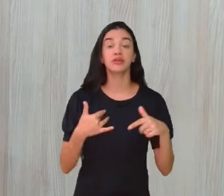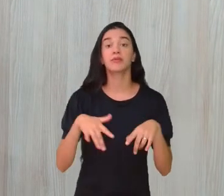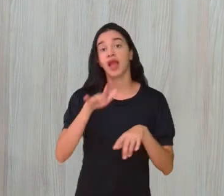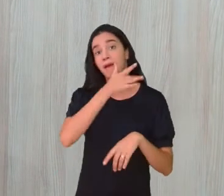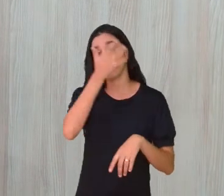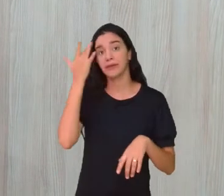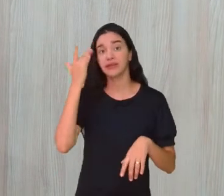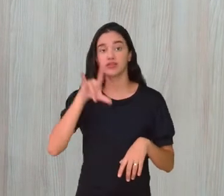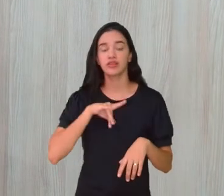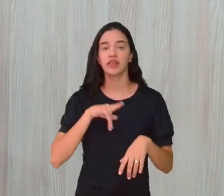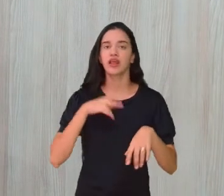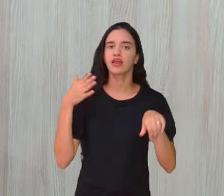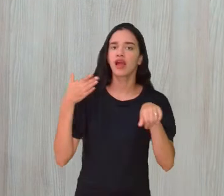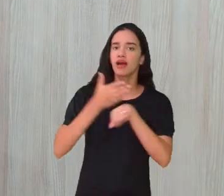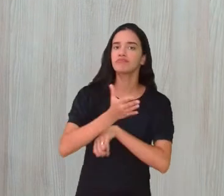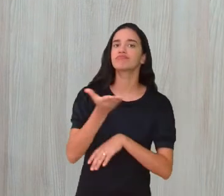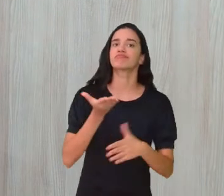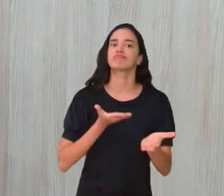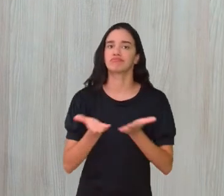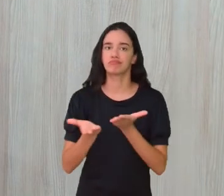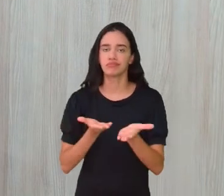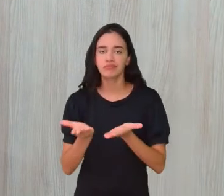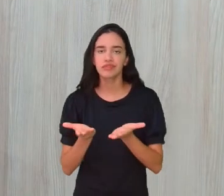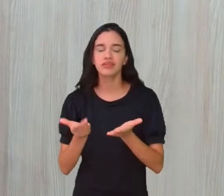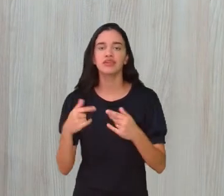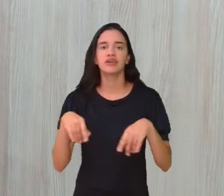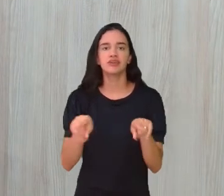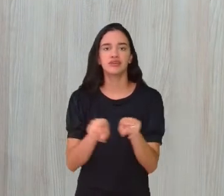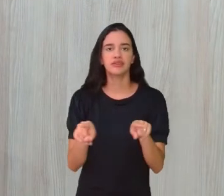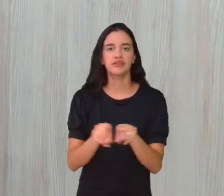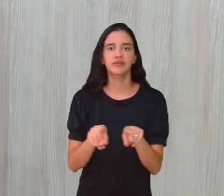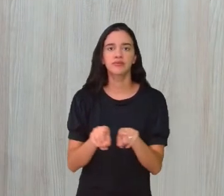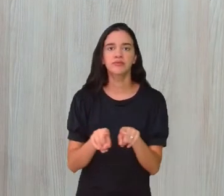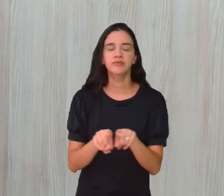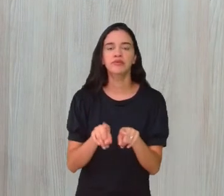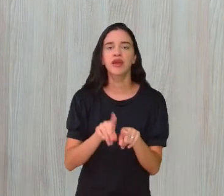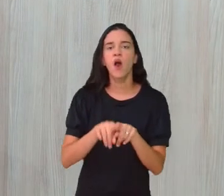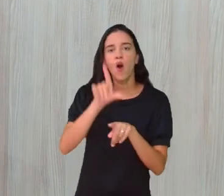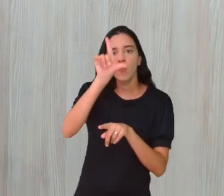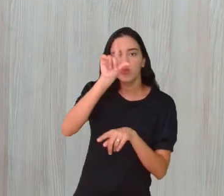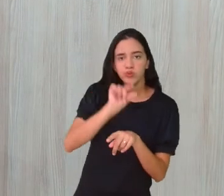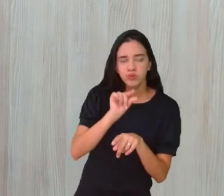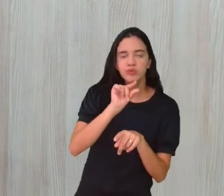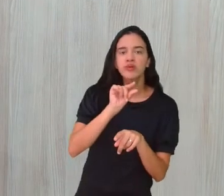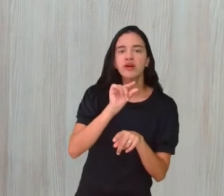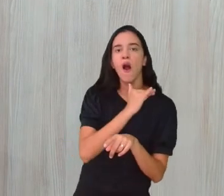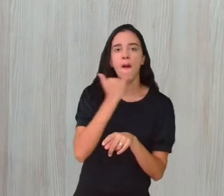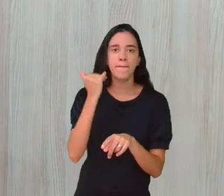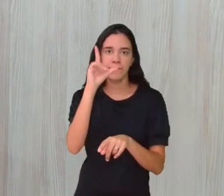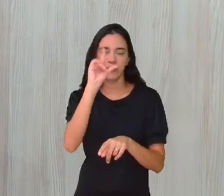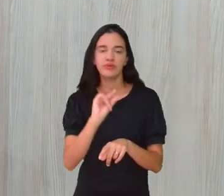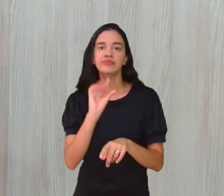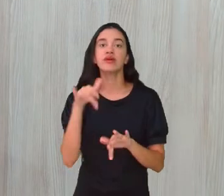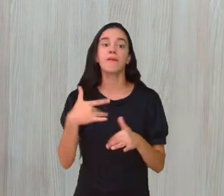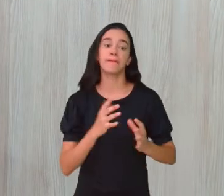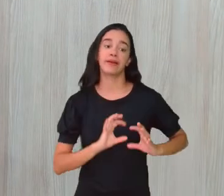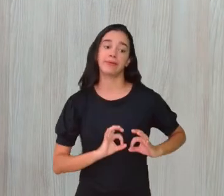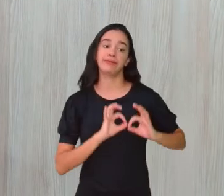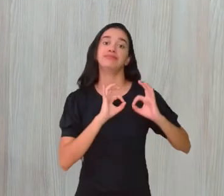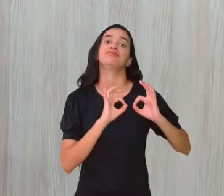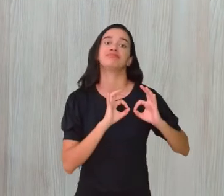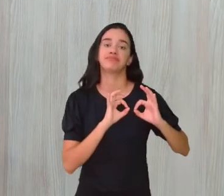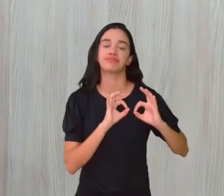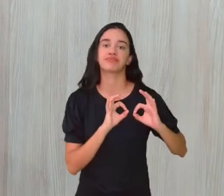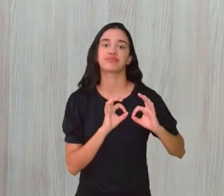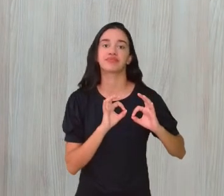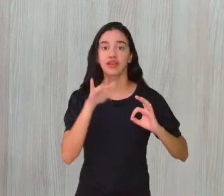tem mais acesso ao tratamento e também, com tudo isso, vai diminuir o risco de mortalidade pelo câncer de mama, que é o que